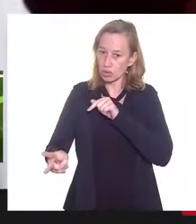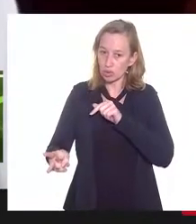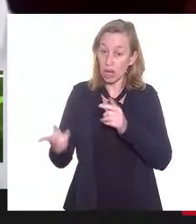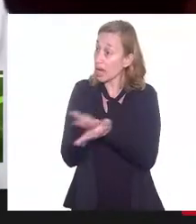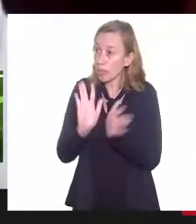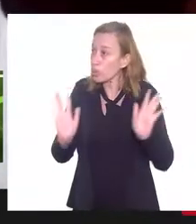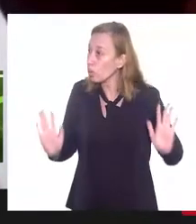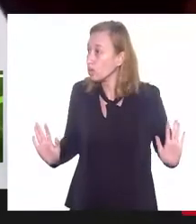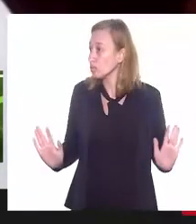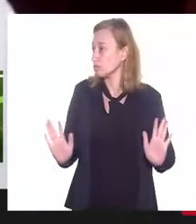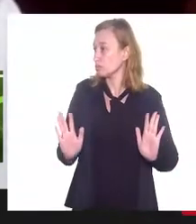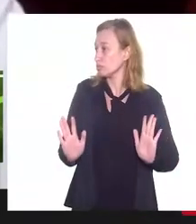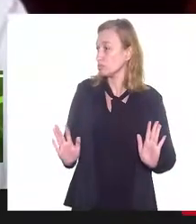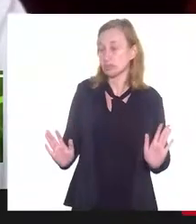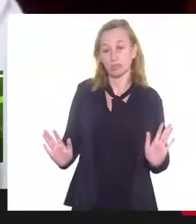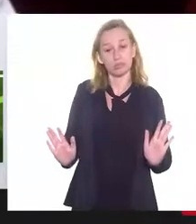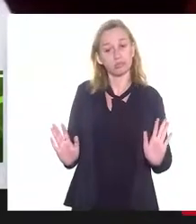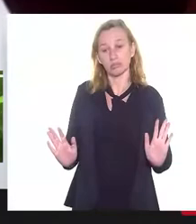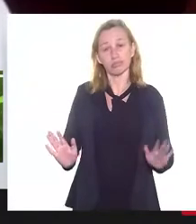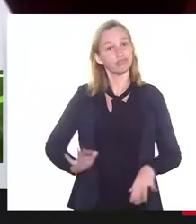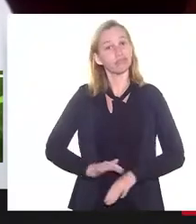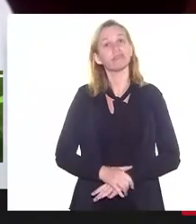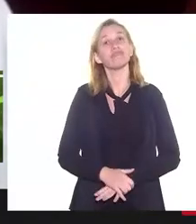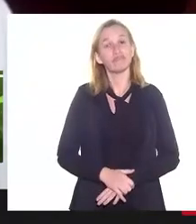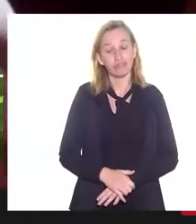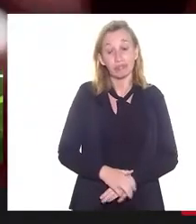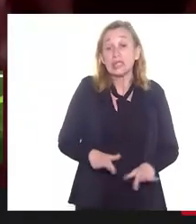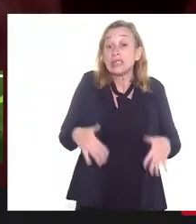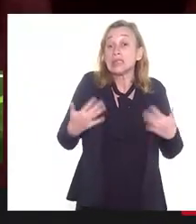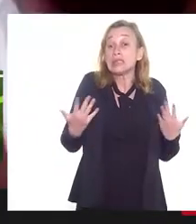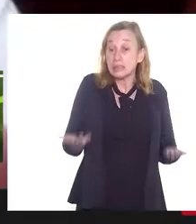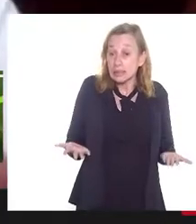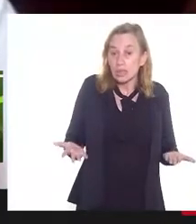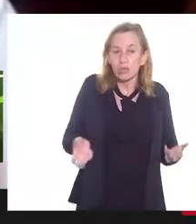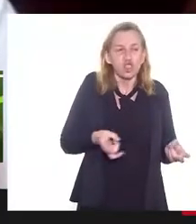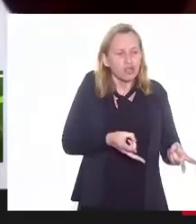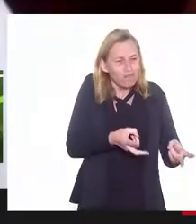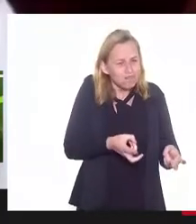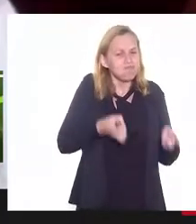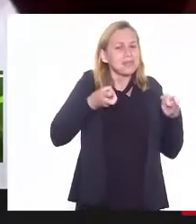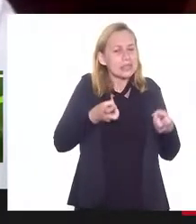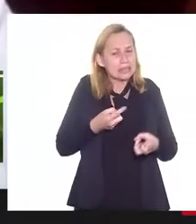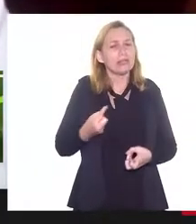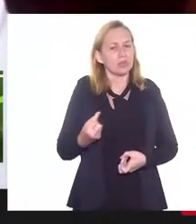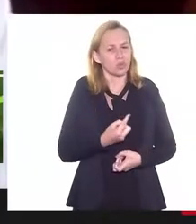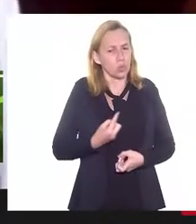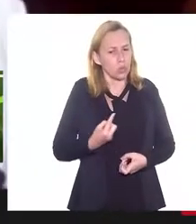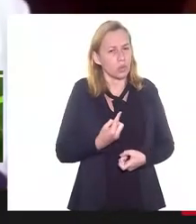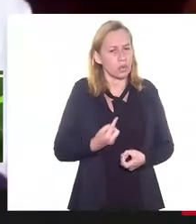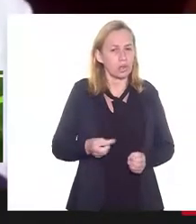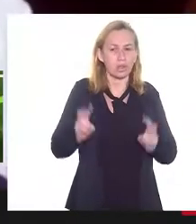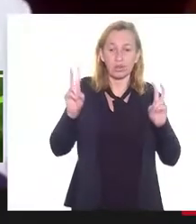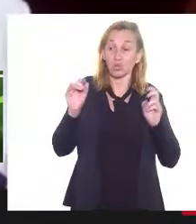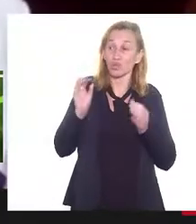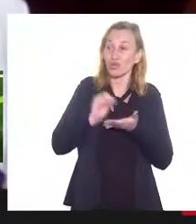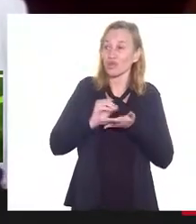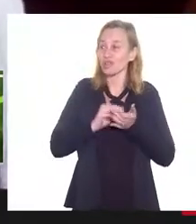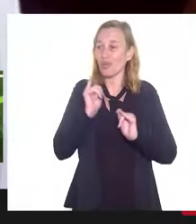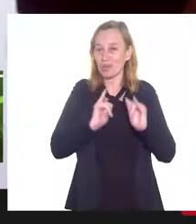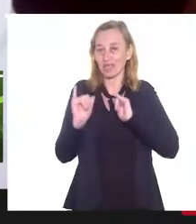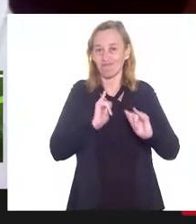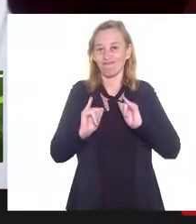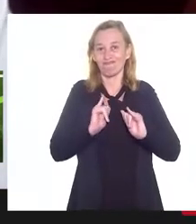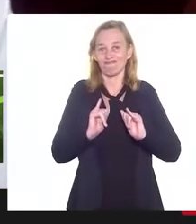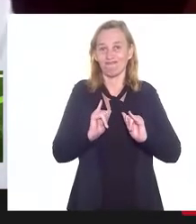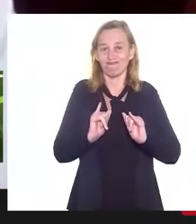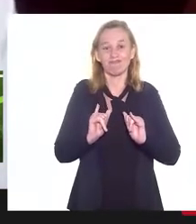acabou com uma fala, né? Então, a gente percebe que isso é uma questão de formação.